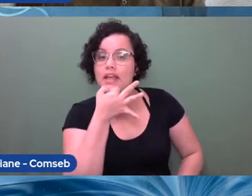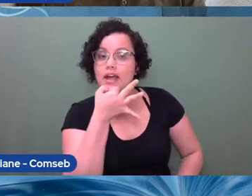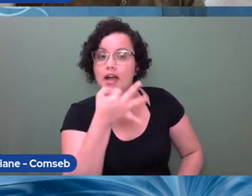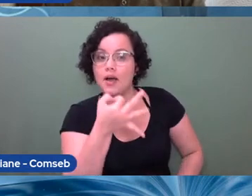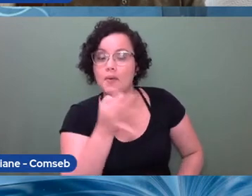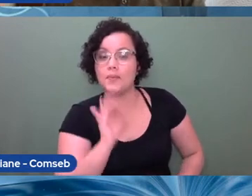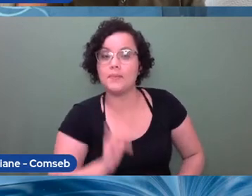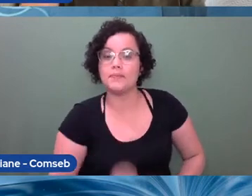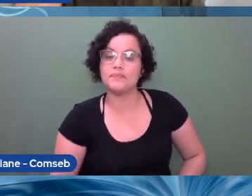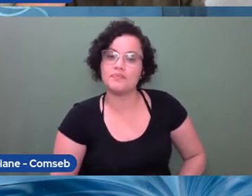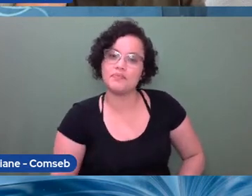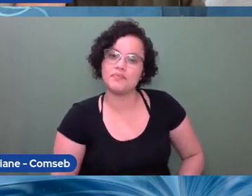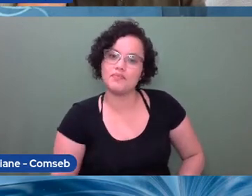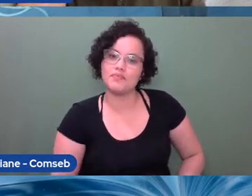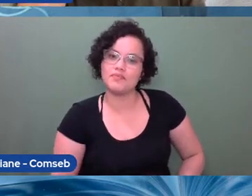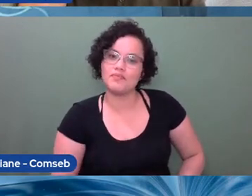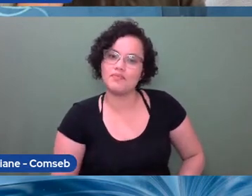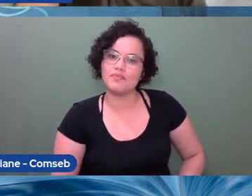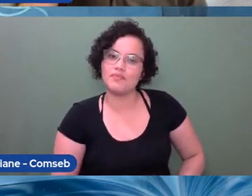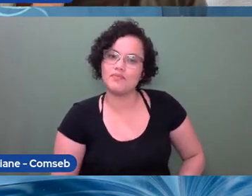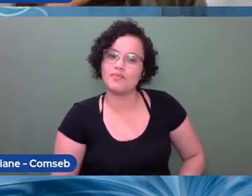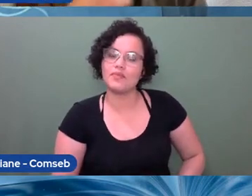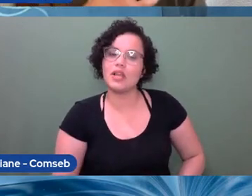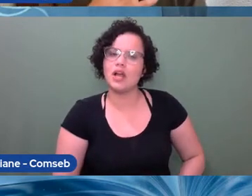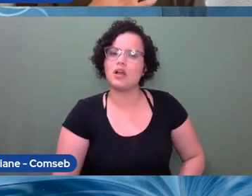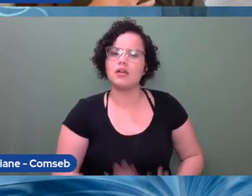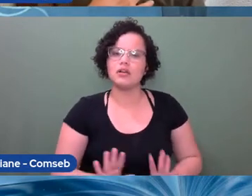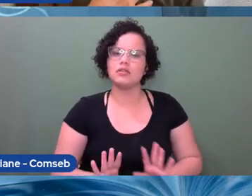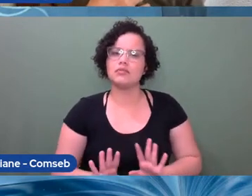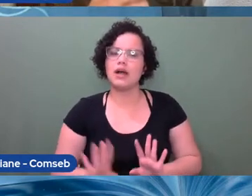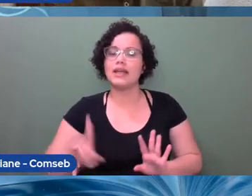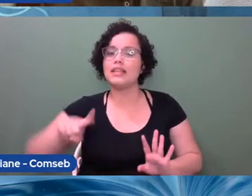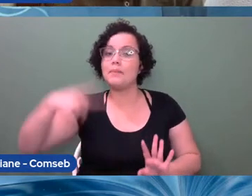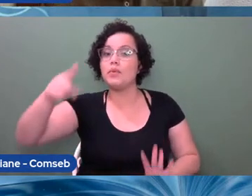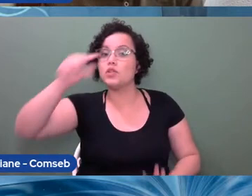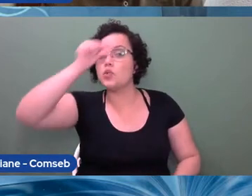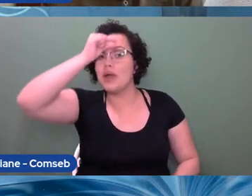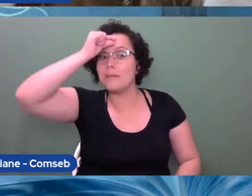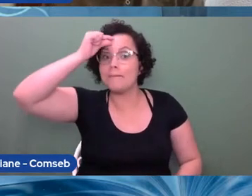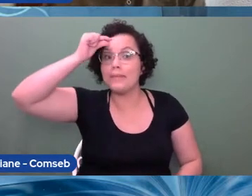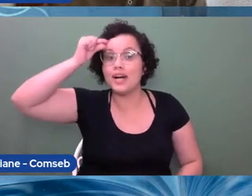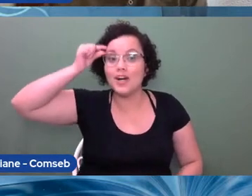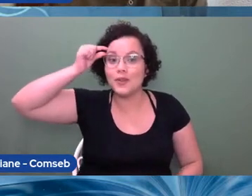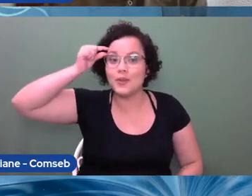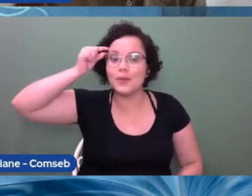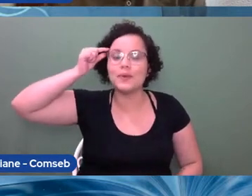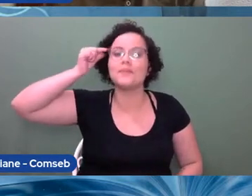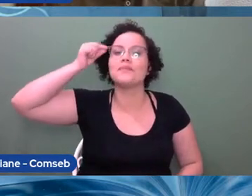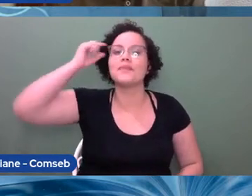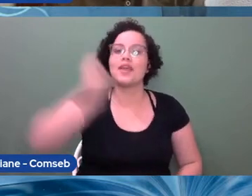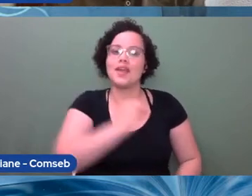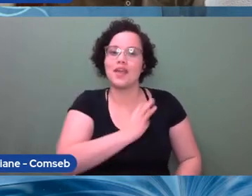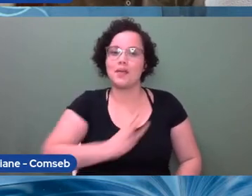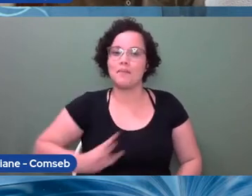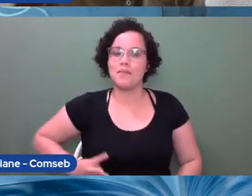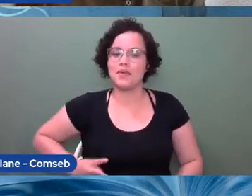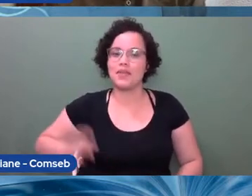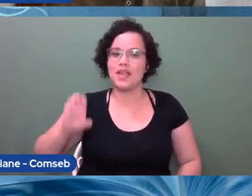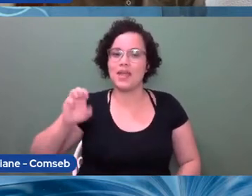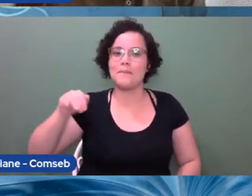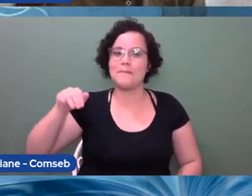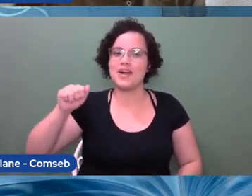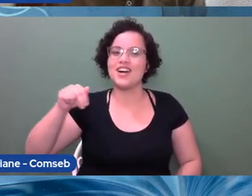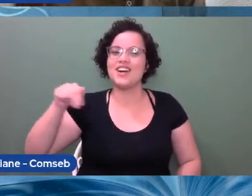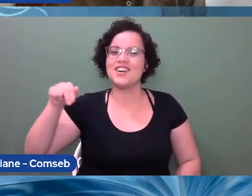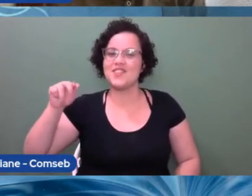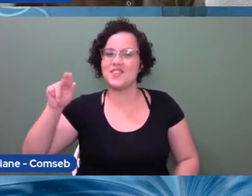ignora-se. E o Emmanuel, perguntado a respeito disso, no livro bonito,